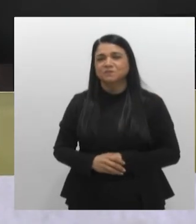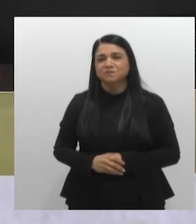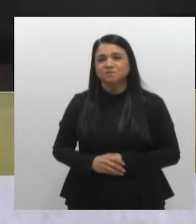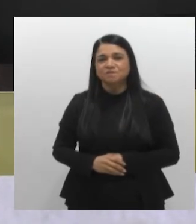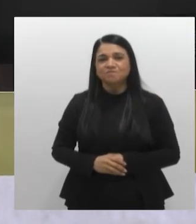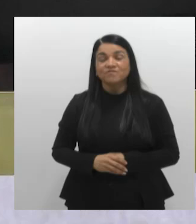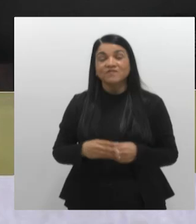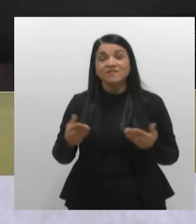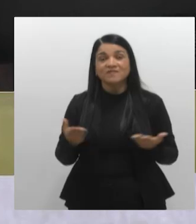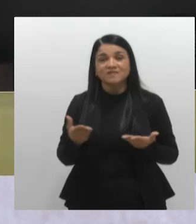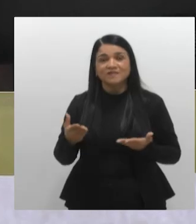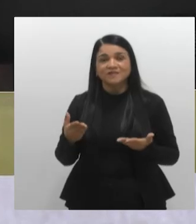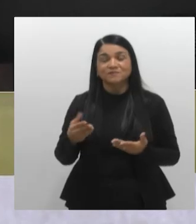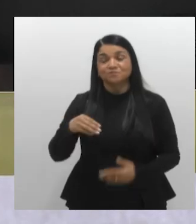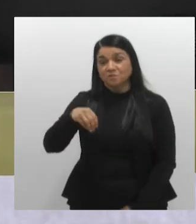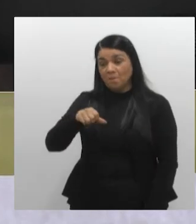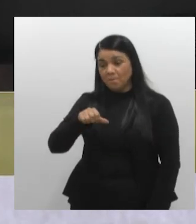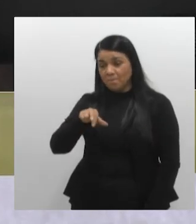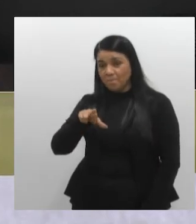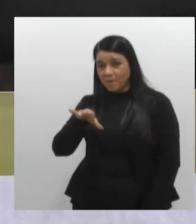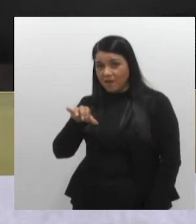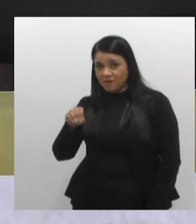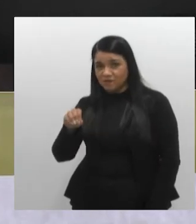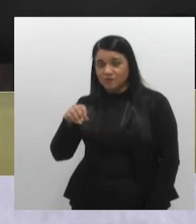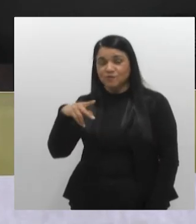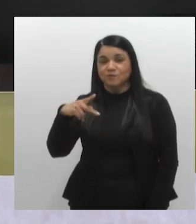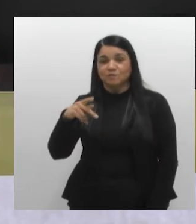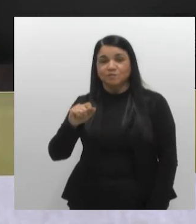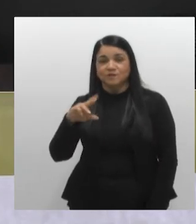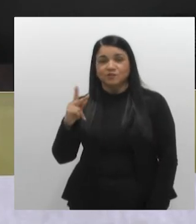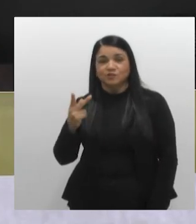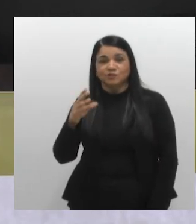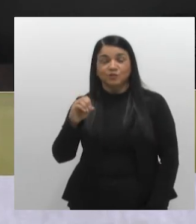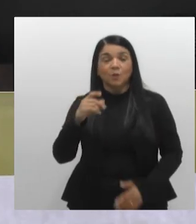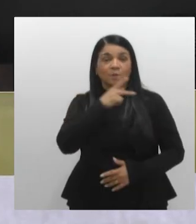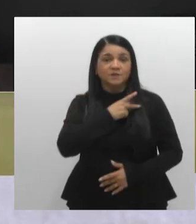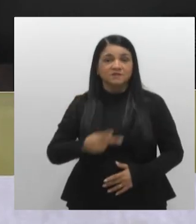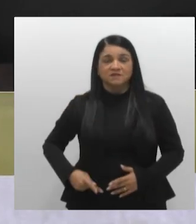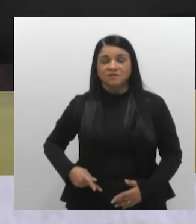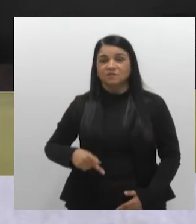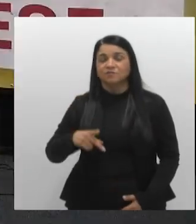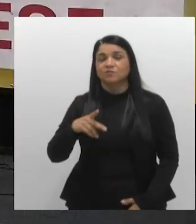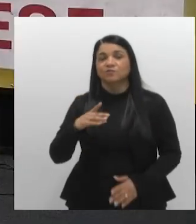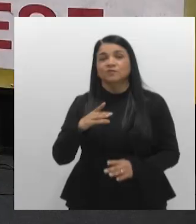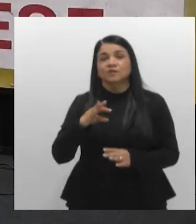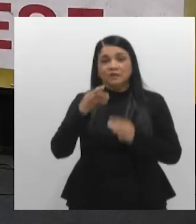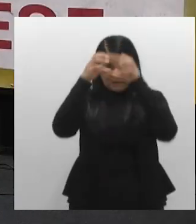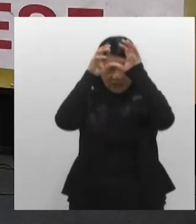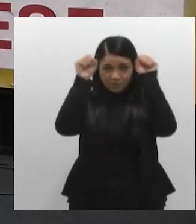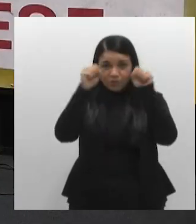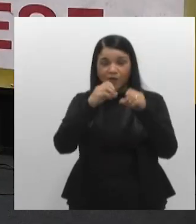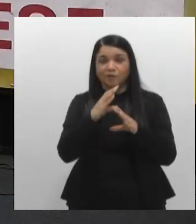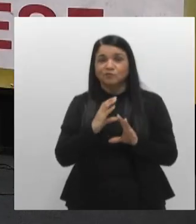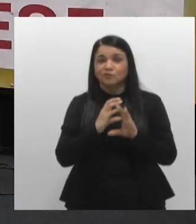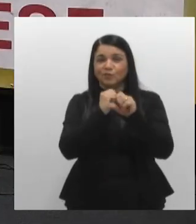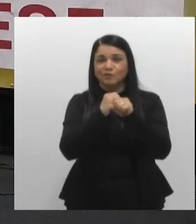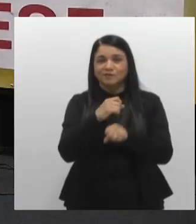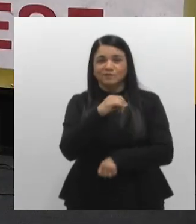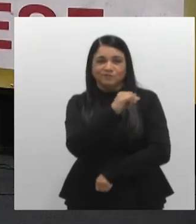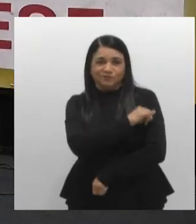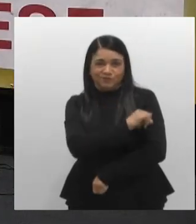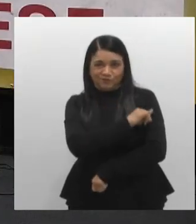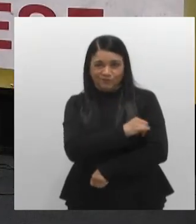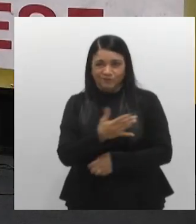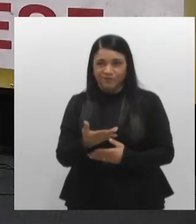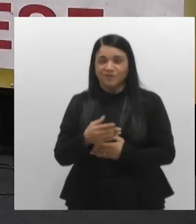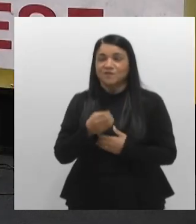Agora com vocês, Márcio Pacheco, conselheiro presidente do Tribunal de Contas do Estado do Rio de Janeiro, por favor. Uma